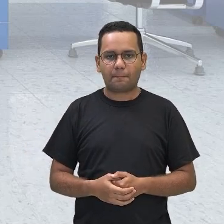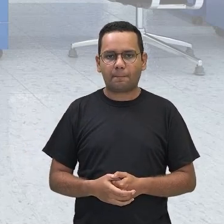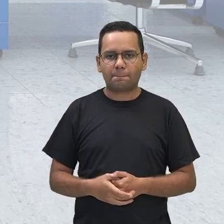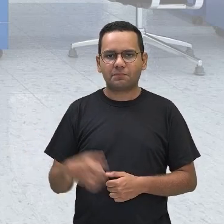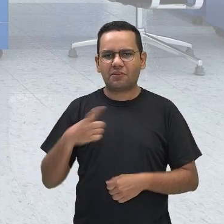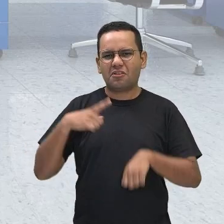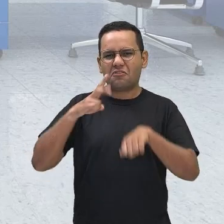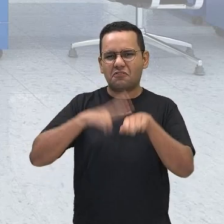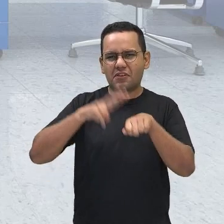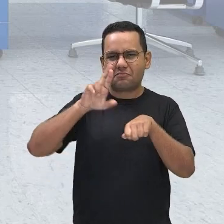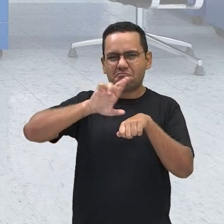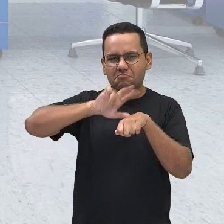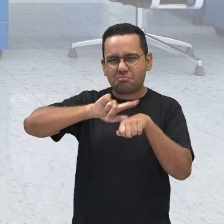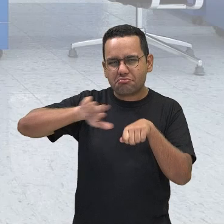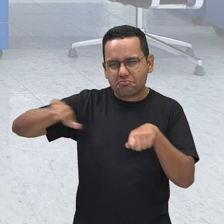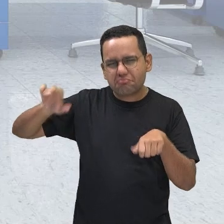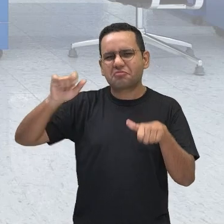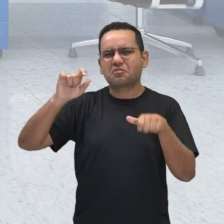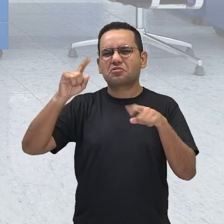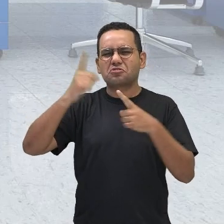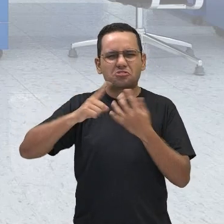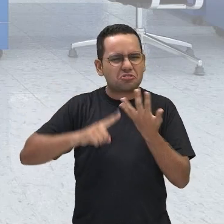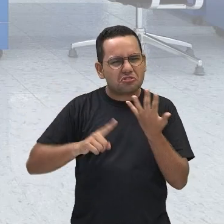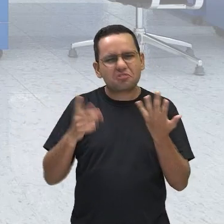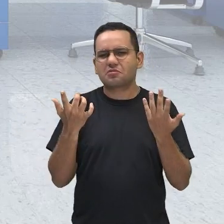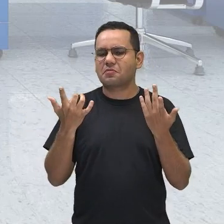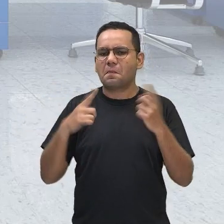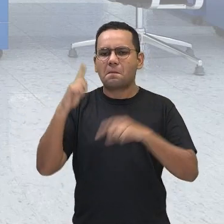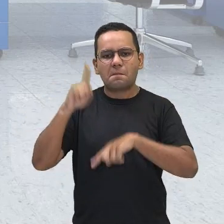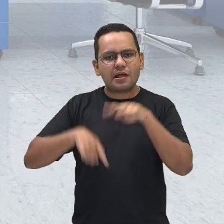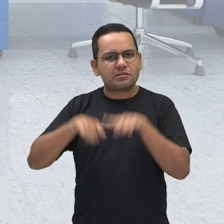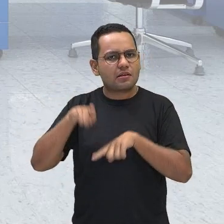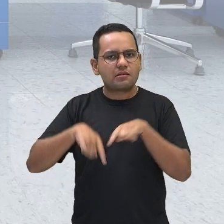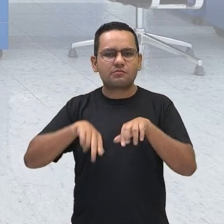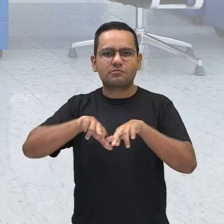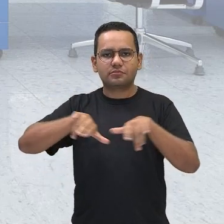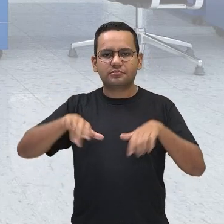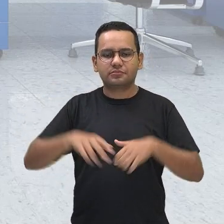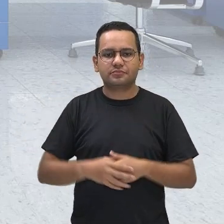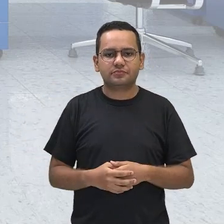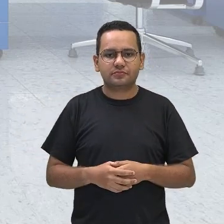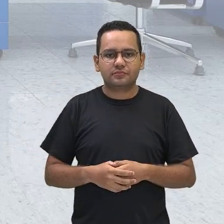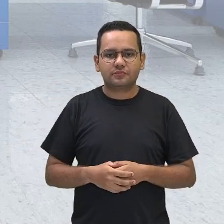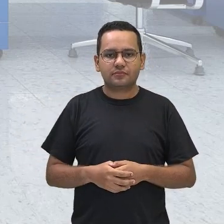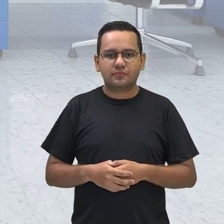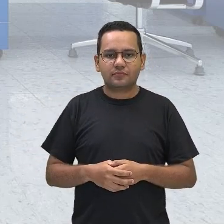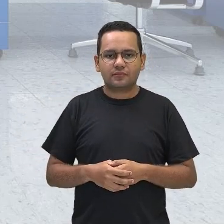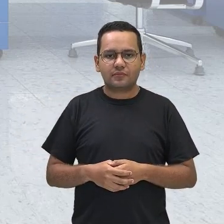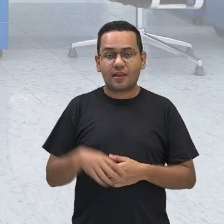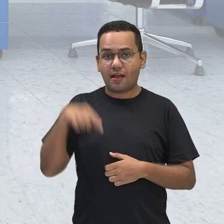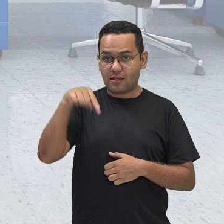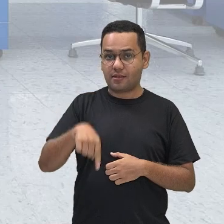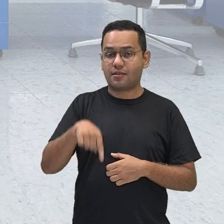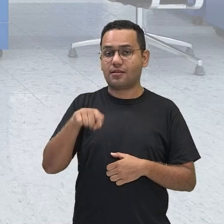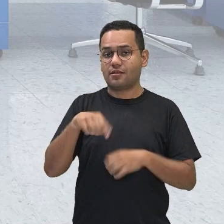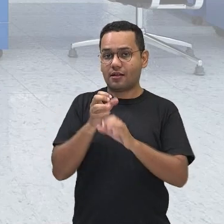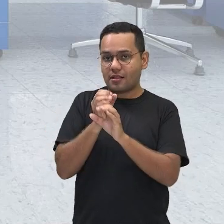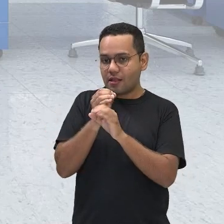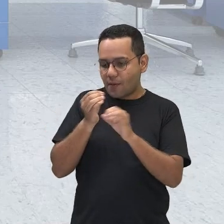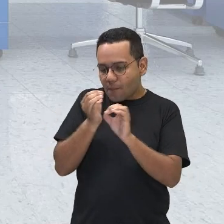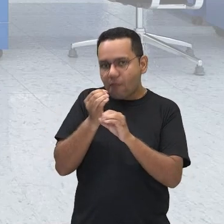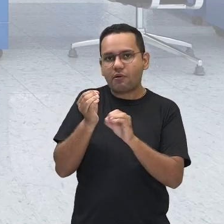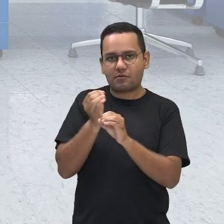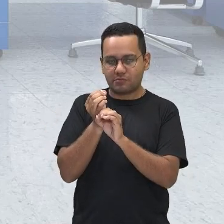aqui equipamentos, né? Então, a professora está num